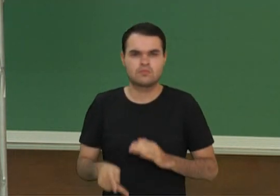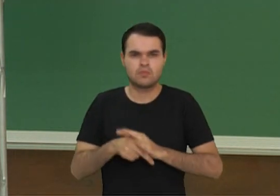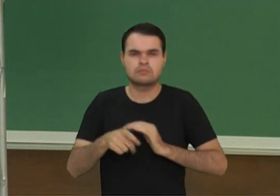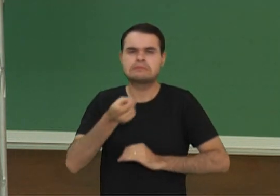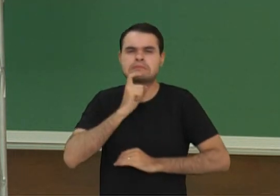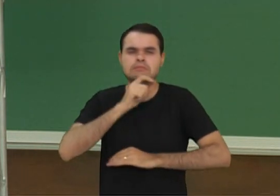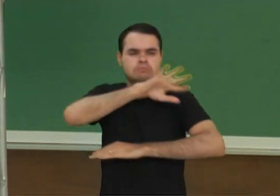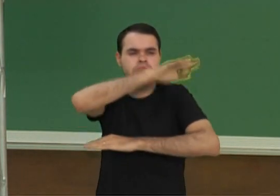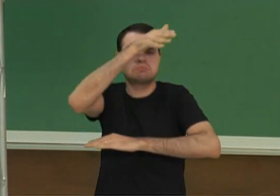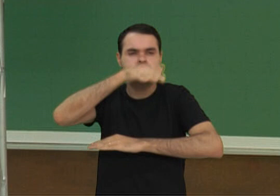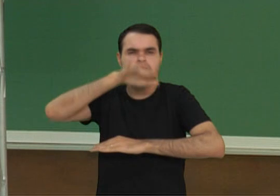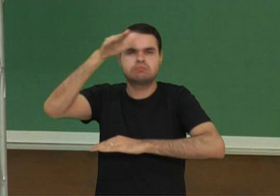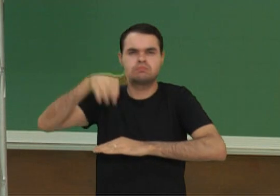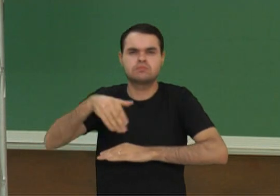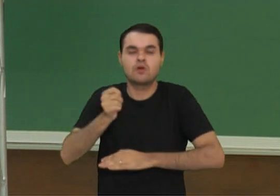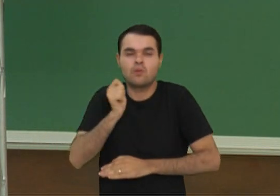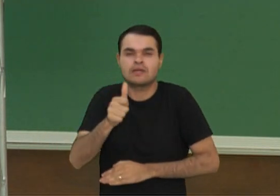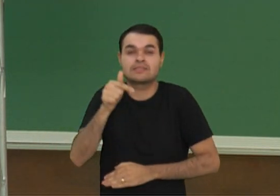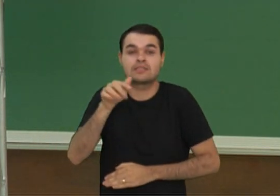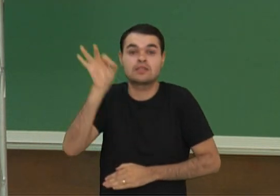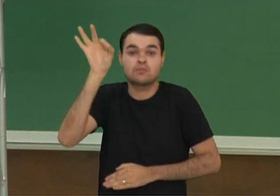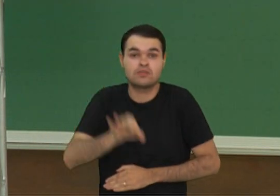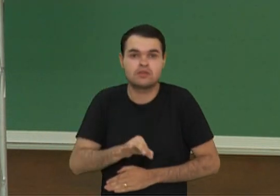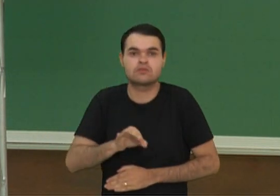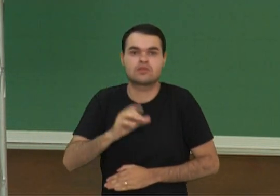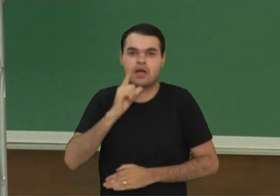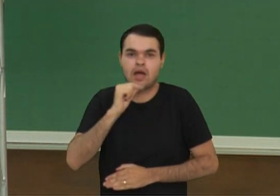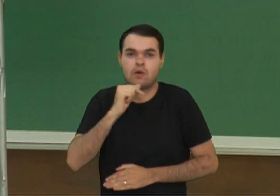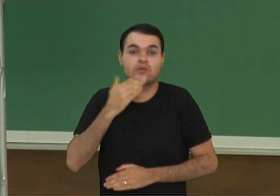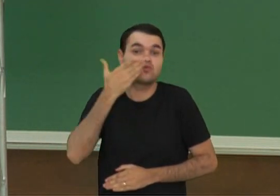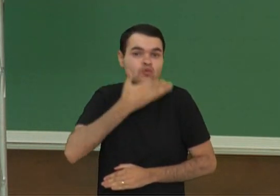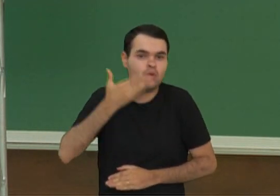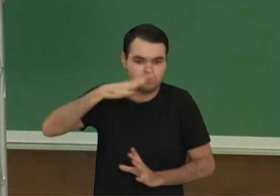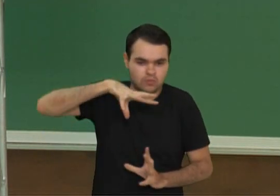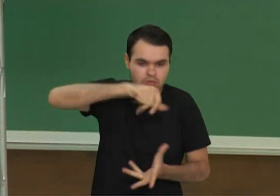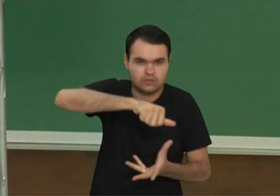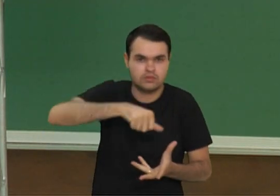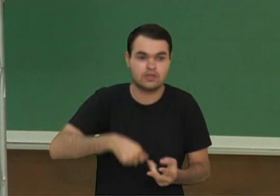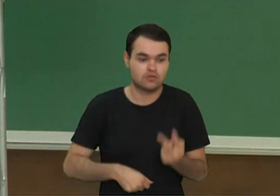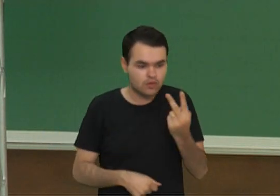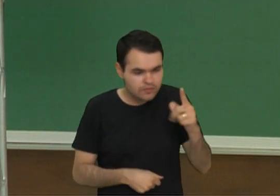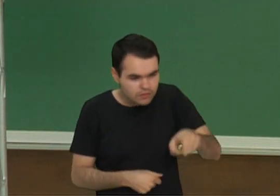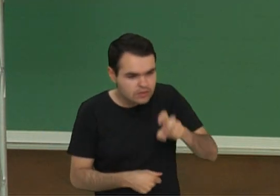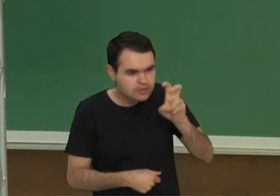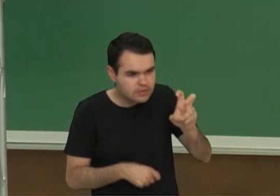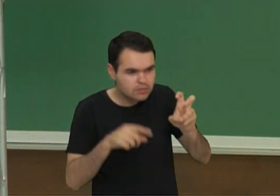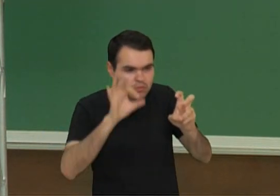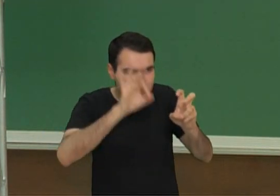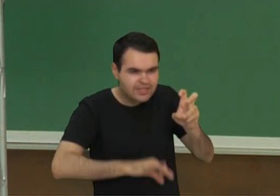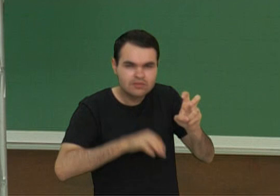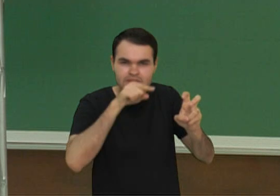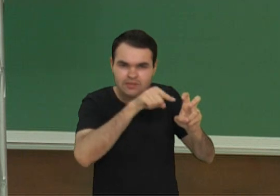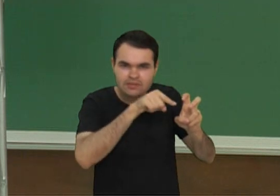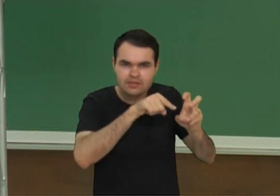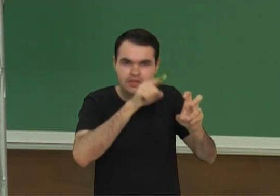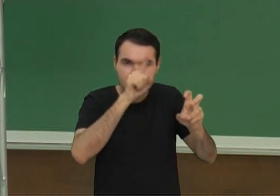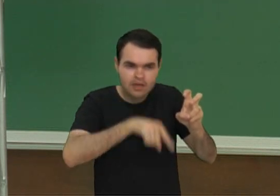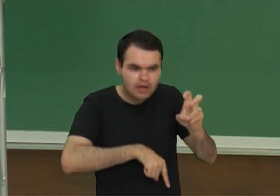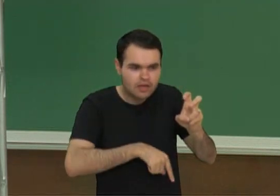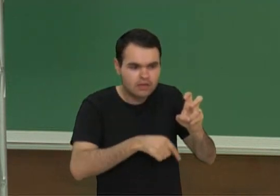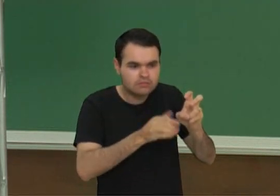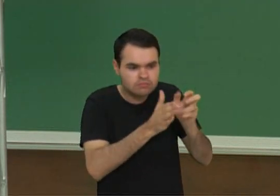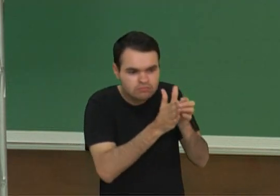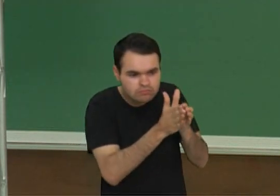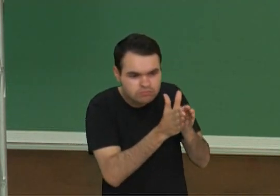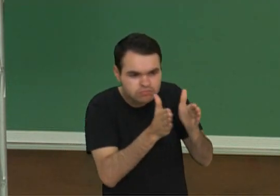polares nós temos quase 70% da água do nosso planeta, da água doce. Então, desses 2,5%, nós estamos abrindo aqui